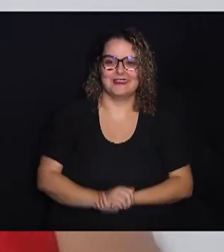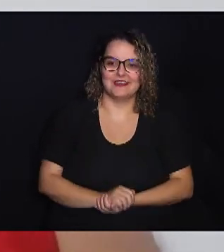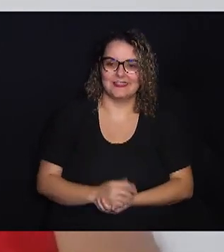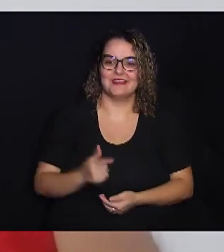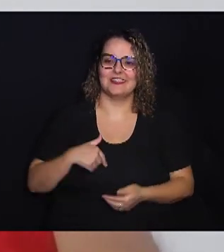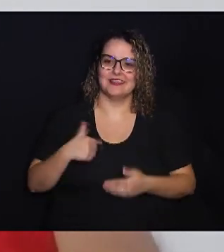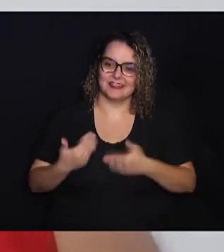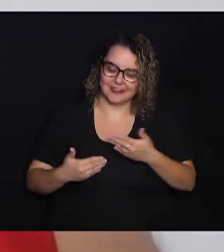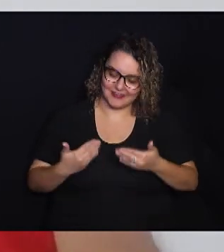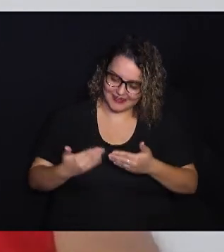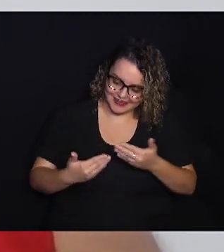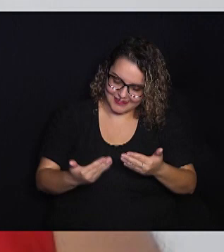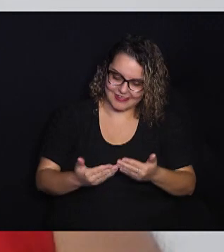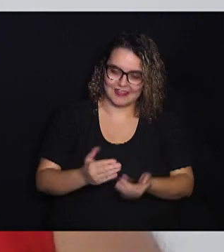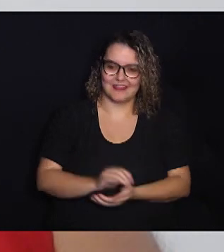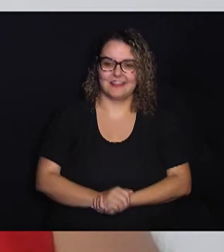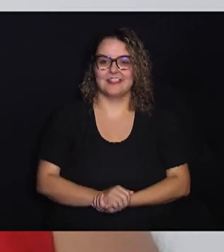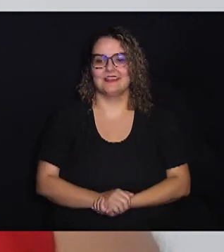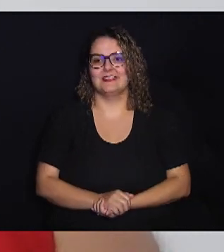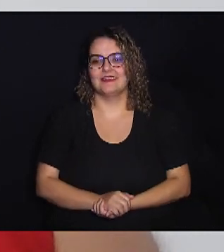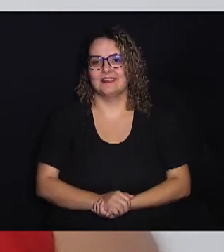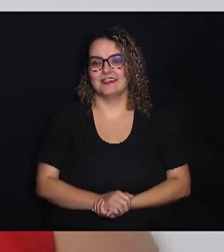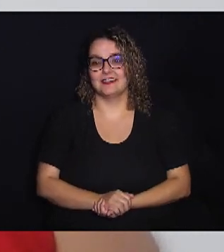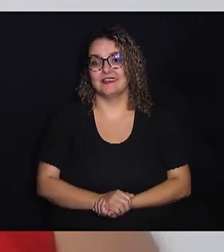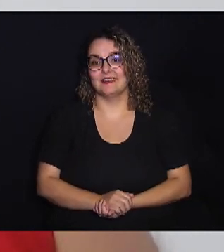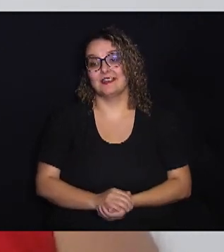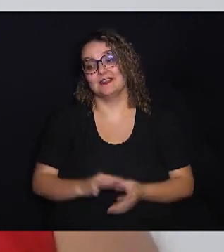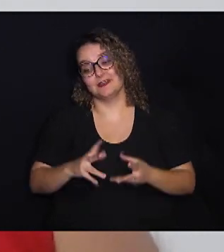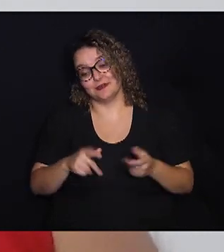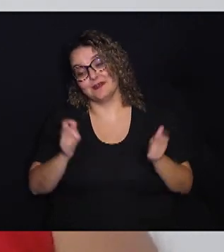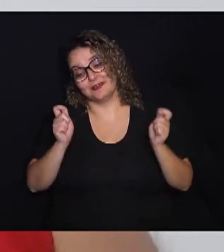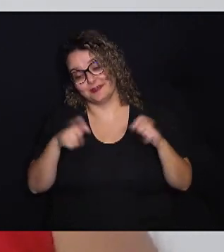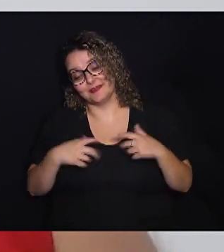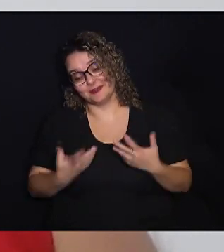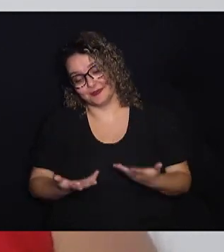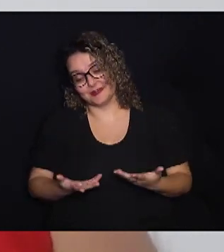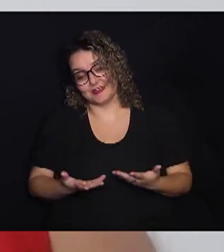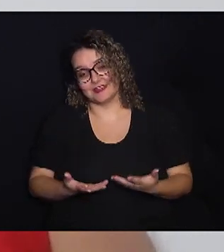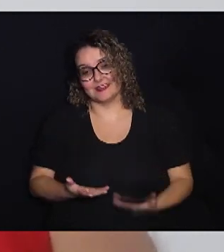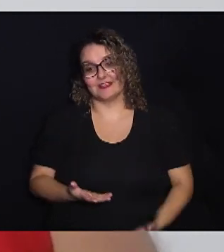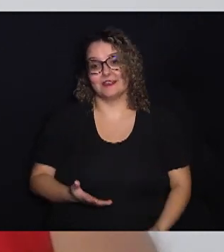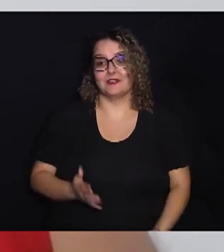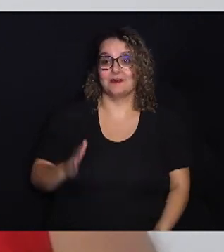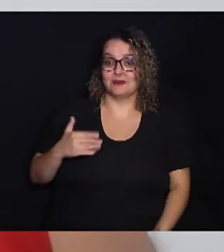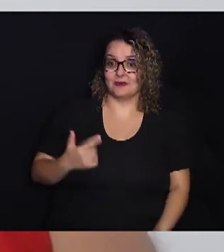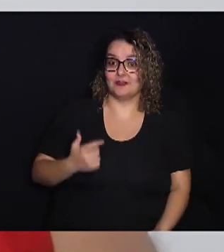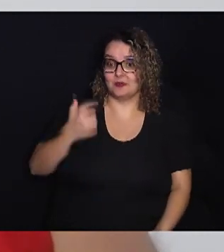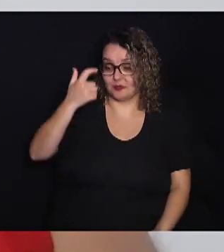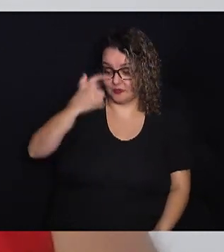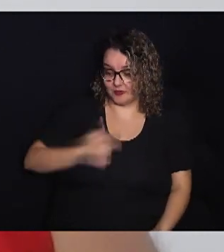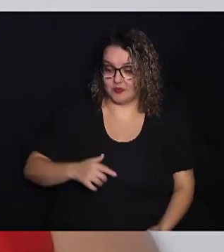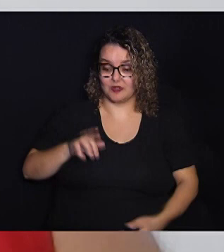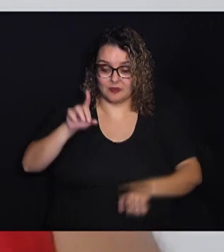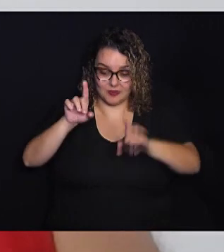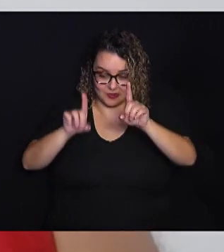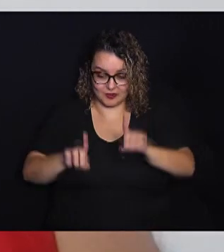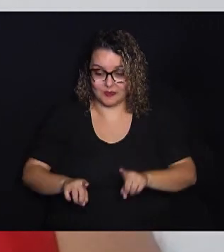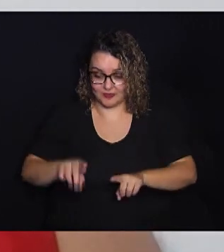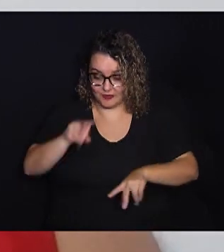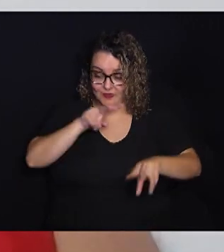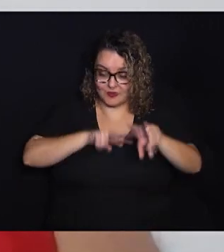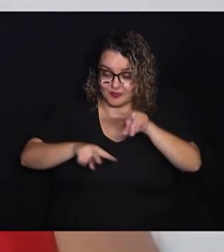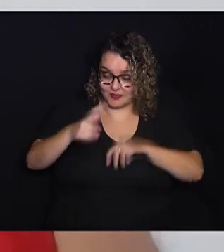mesma trilha e, dentro do possível, aquilo que uma pessoa deficiente visual